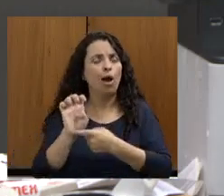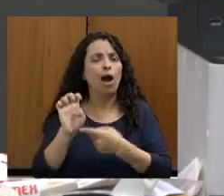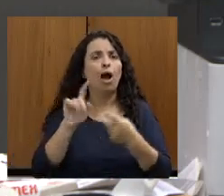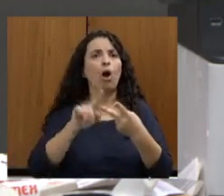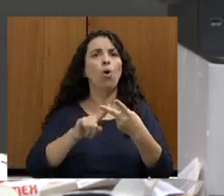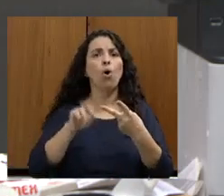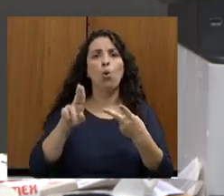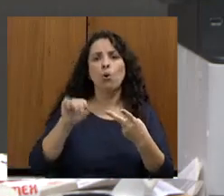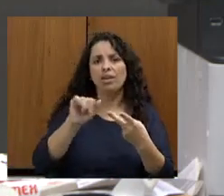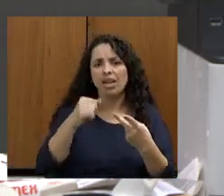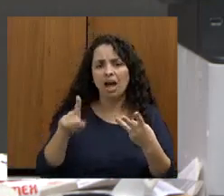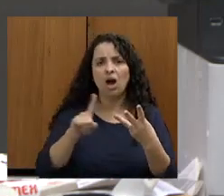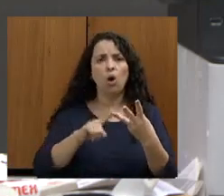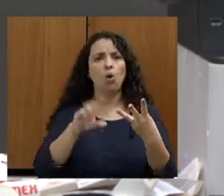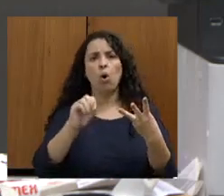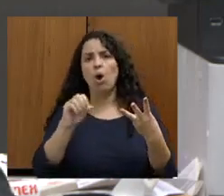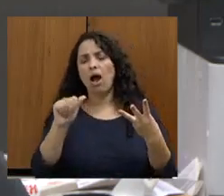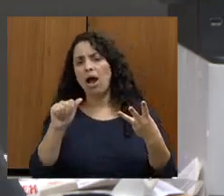OAB,